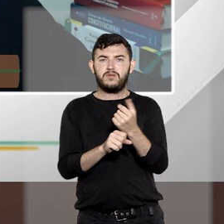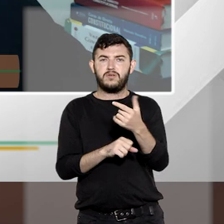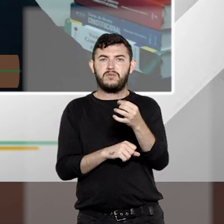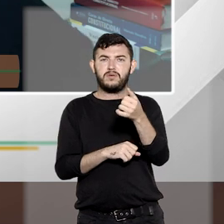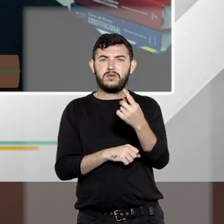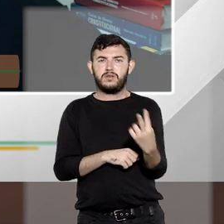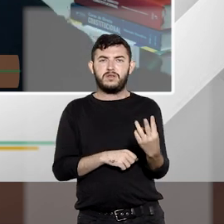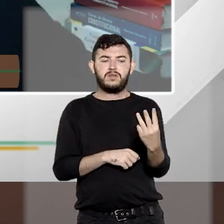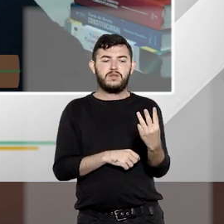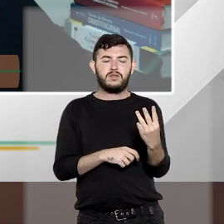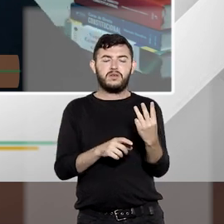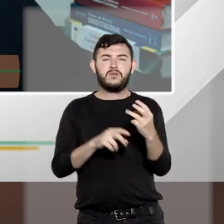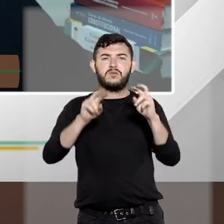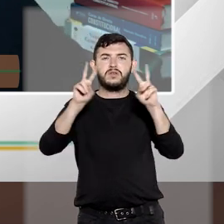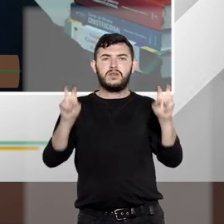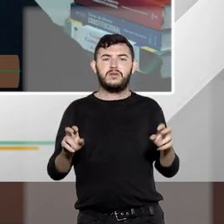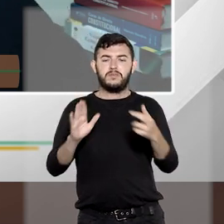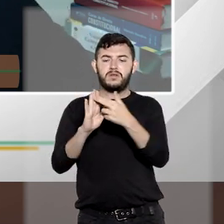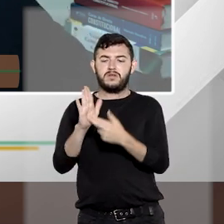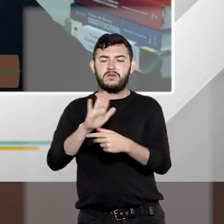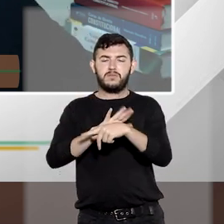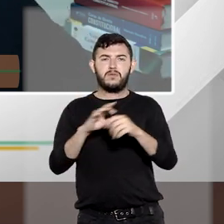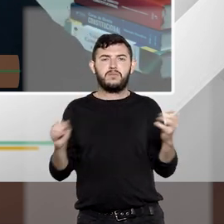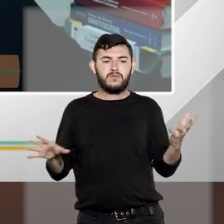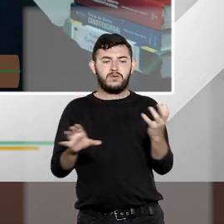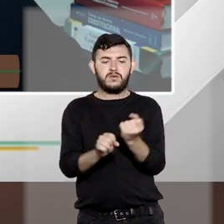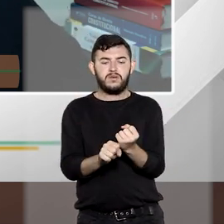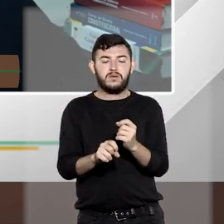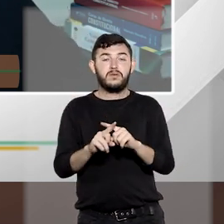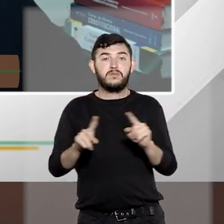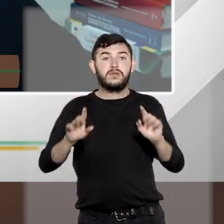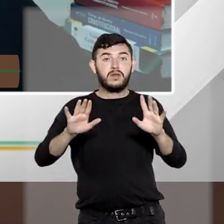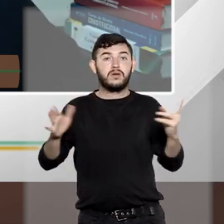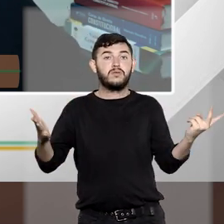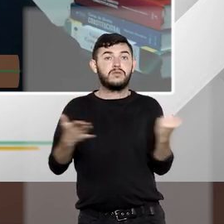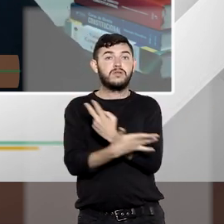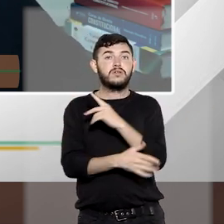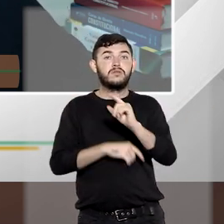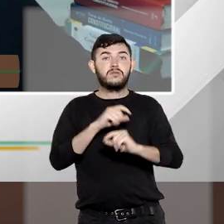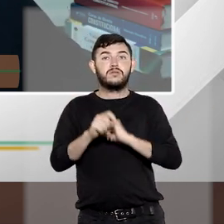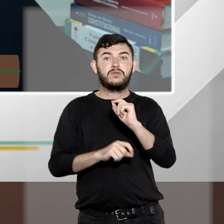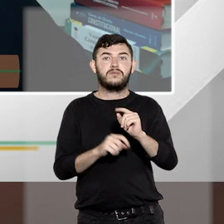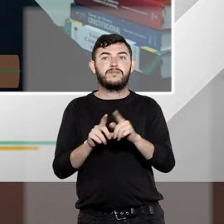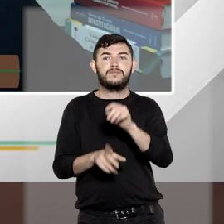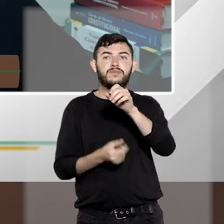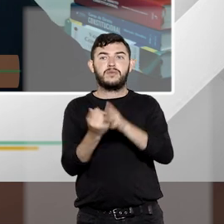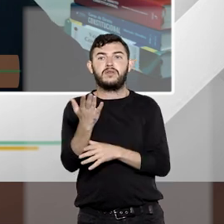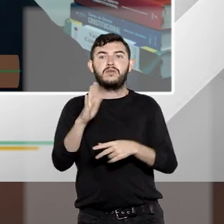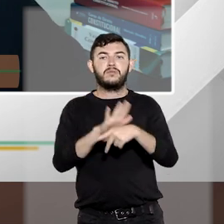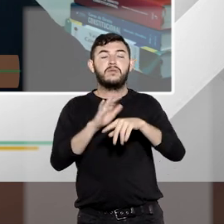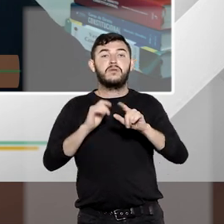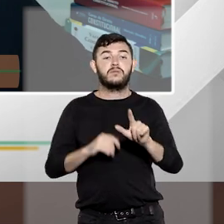aos critérios de cálculo, até que se venha, né, lei posterior a respeito. Inclusive, ali ela acabou até sanando uma lacuna